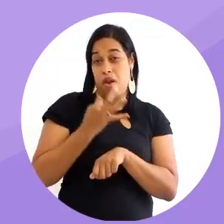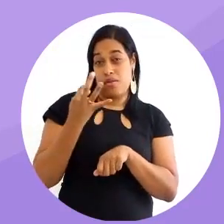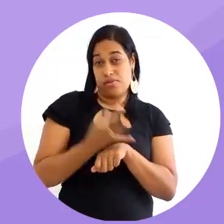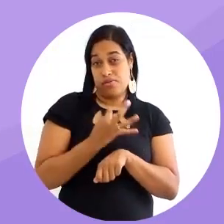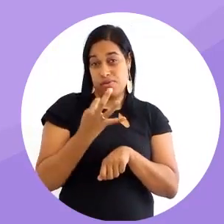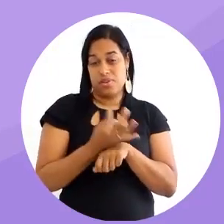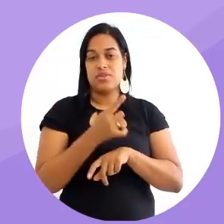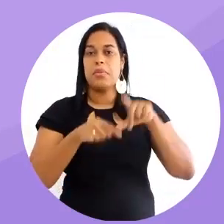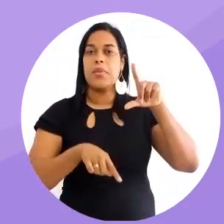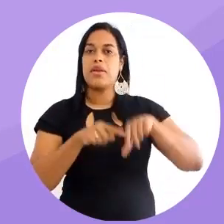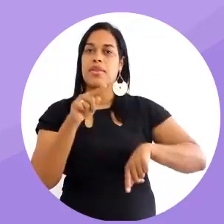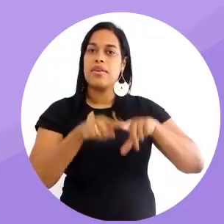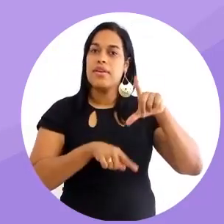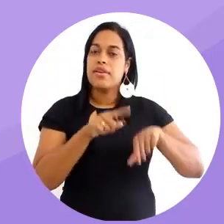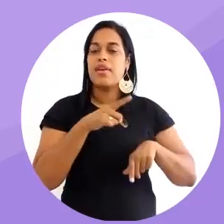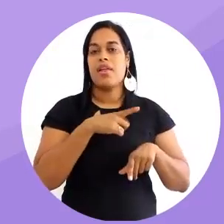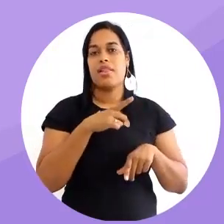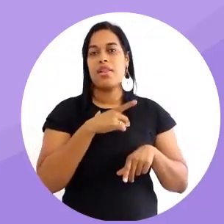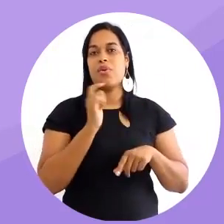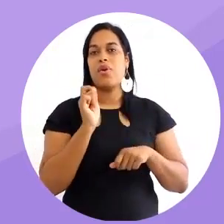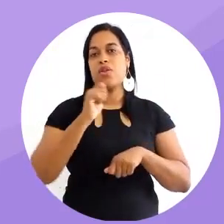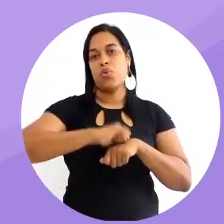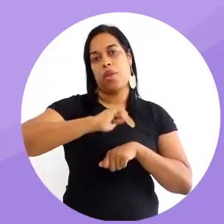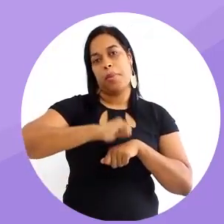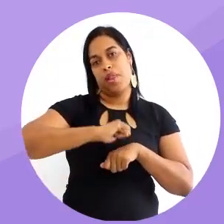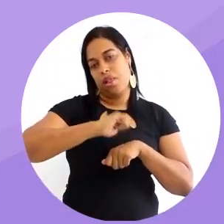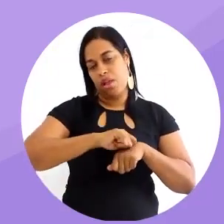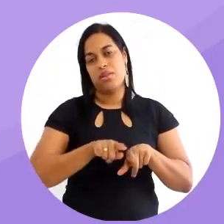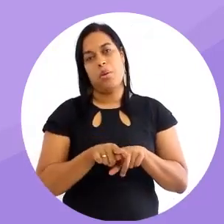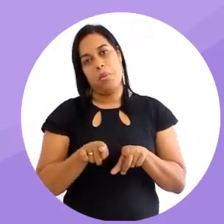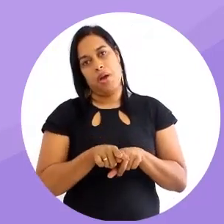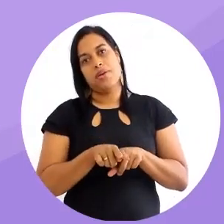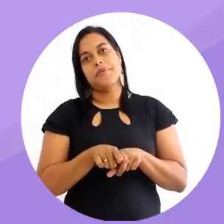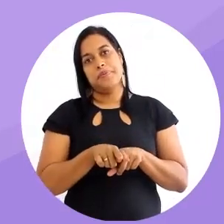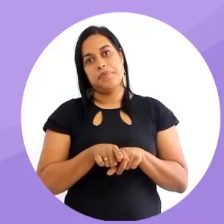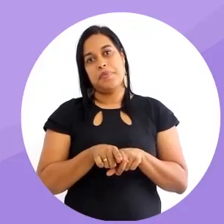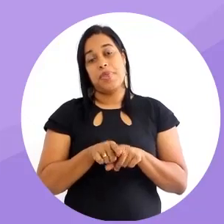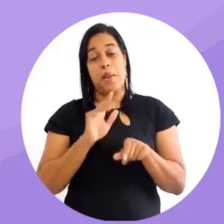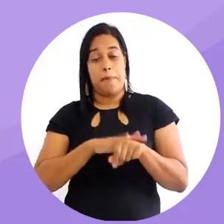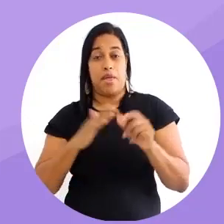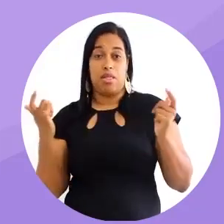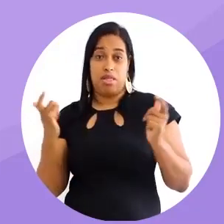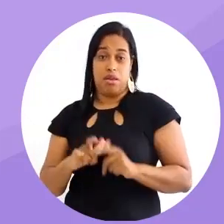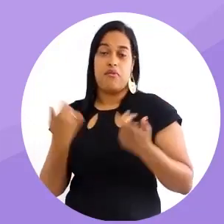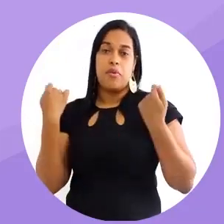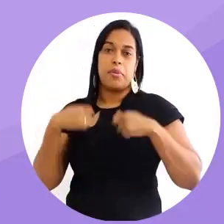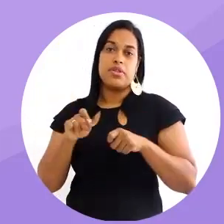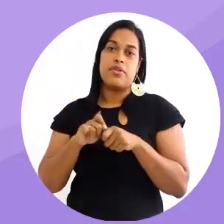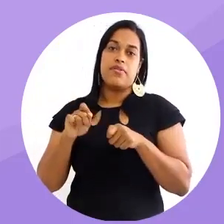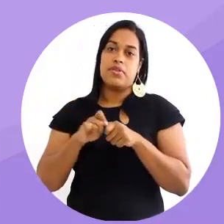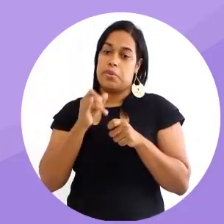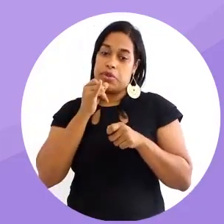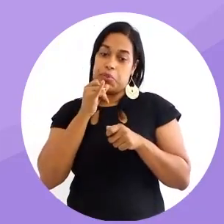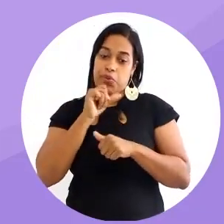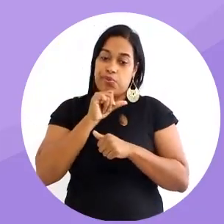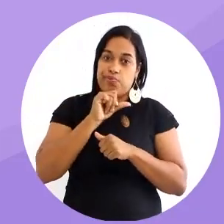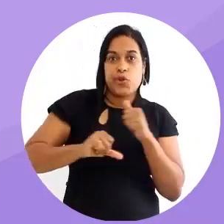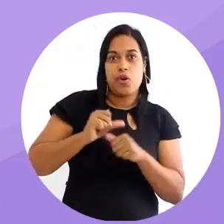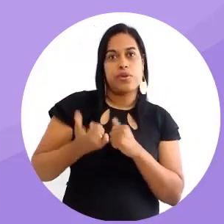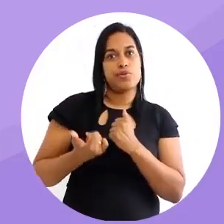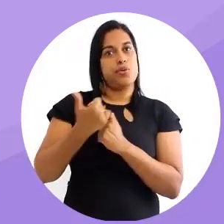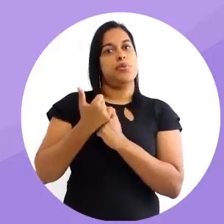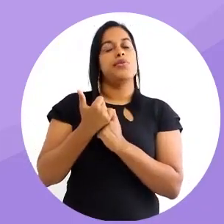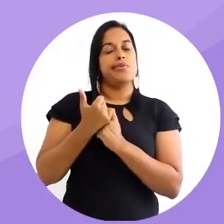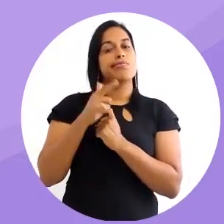maior a resistência do material, maior tende a ser a sua durabilidade e, consequentemente, em menos tempo eu vou precisar fazer uma troca,